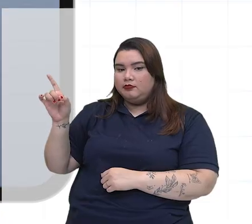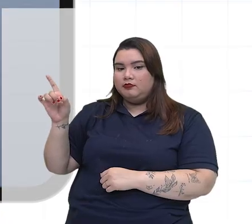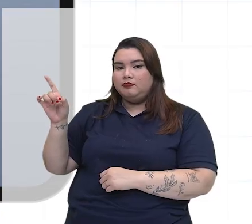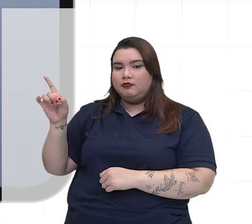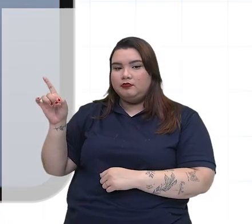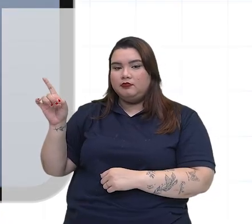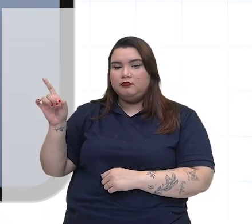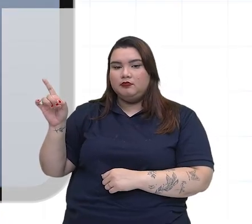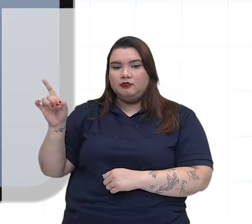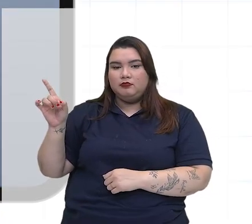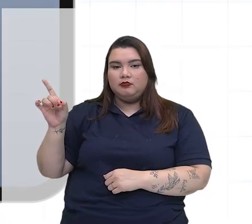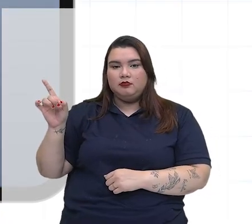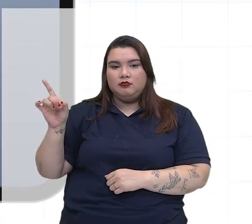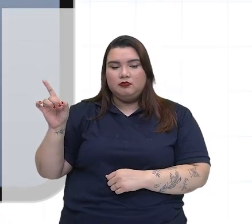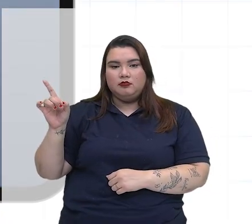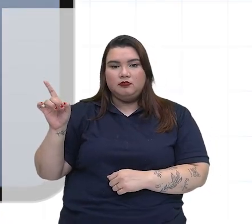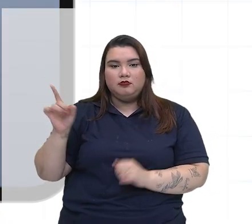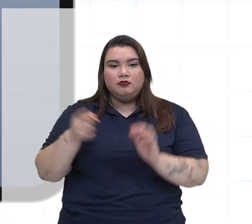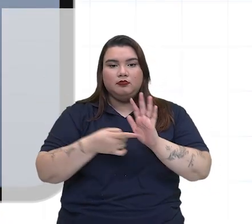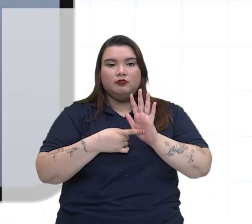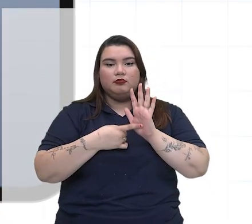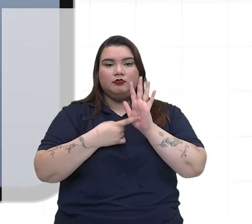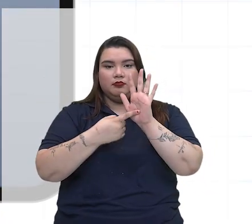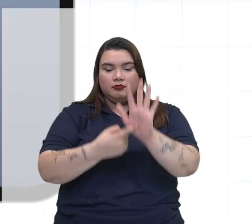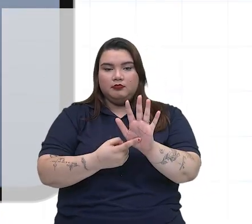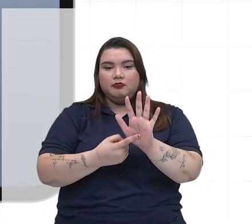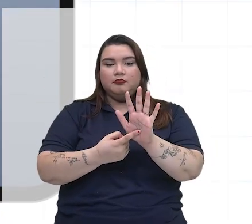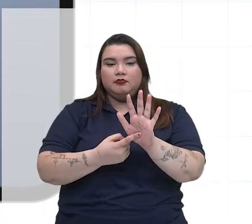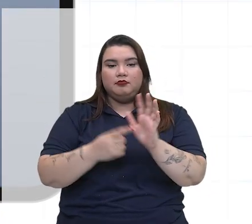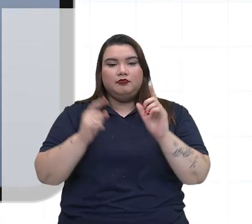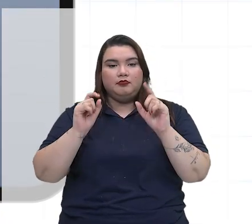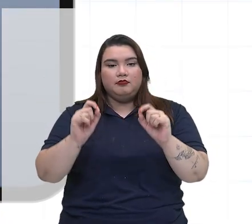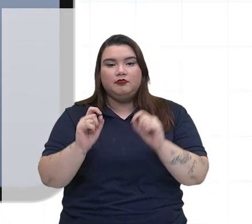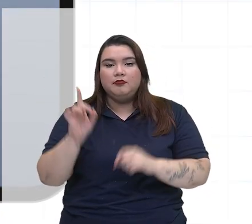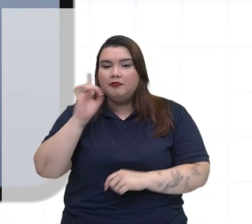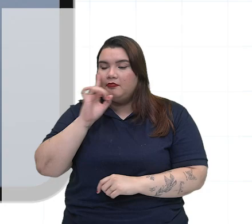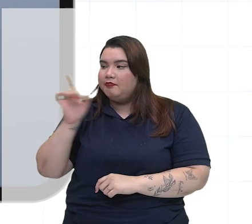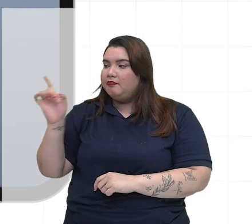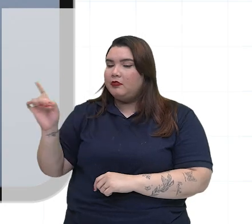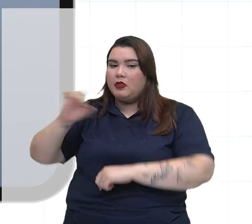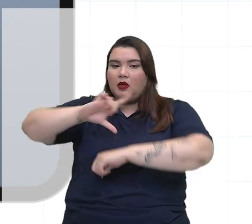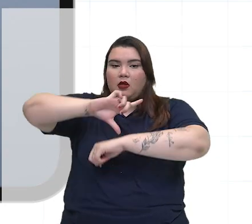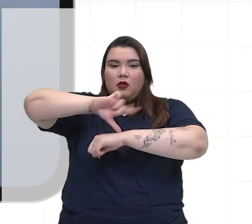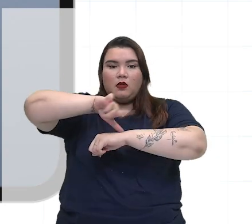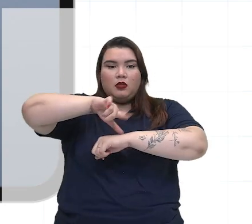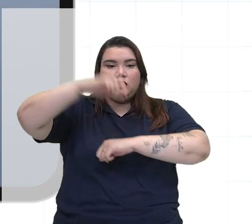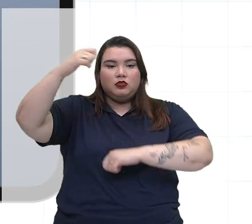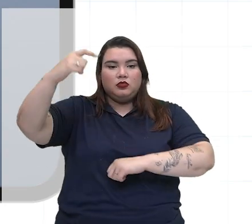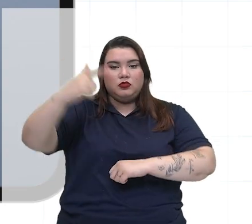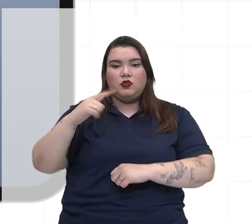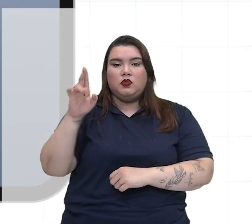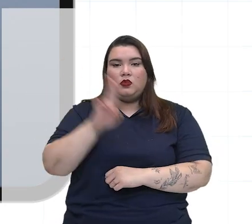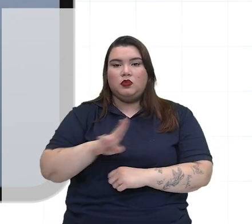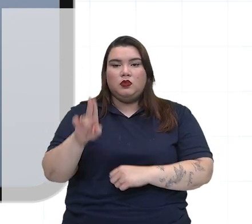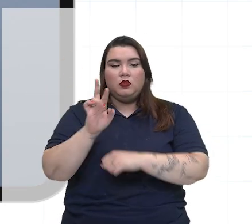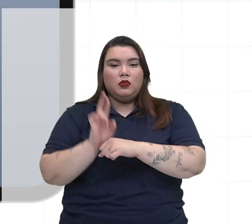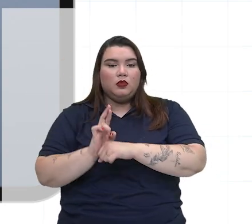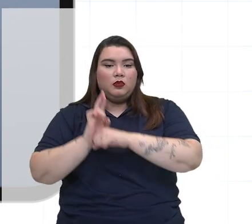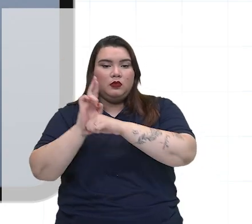temos aí, para mostrar para vocês, esse relógio de sol. Com o uso deste